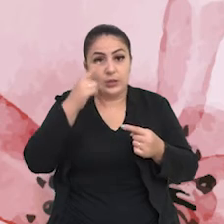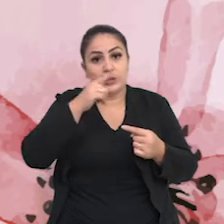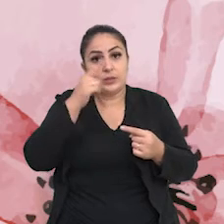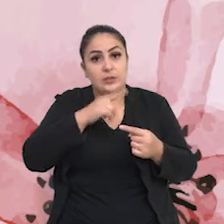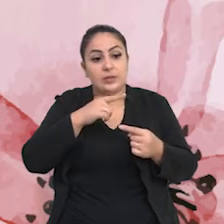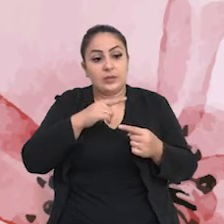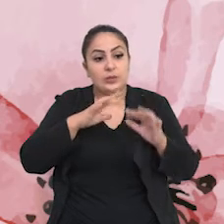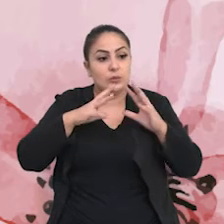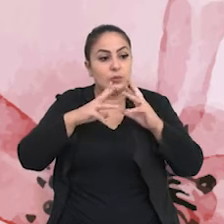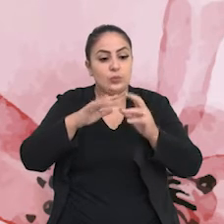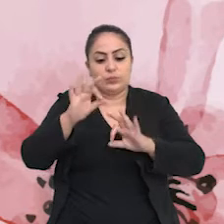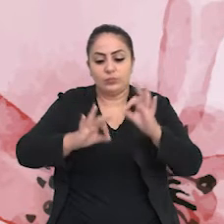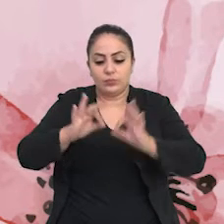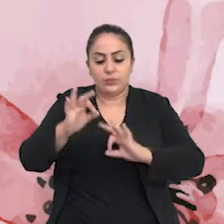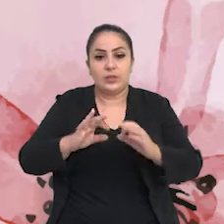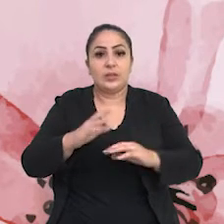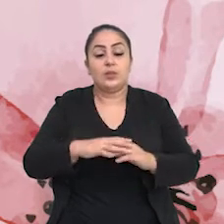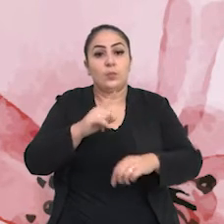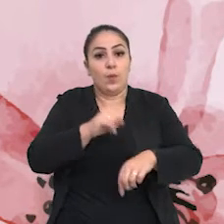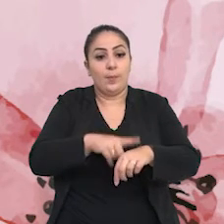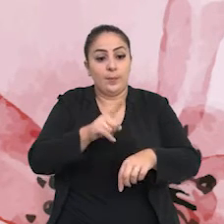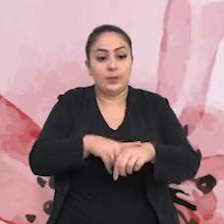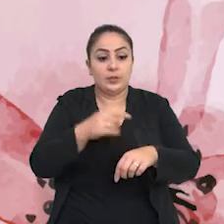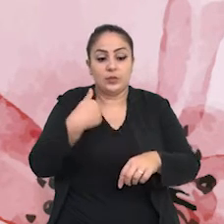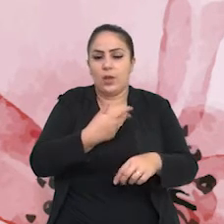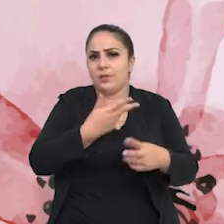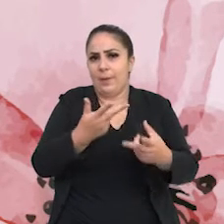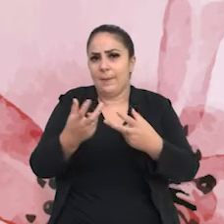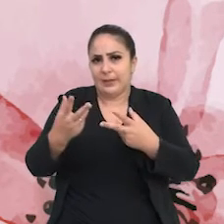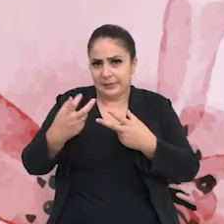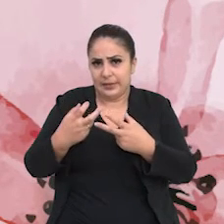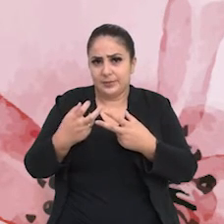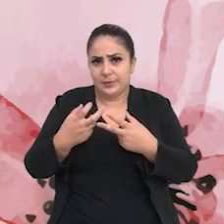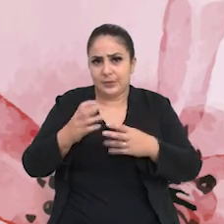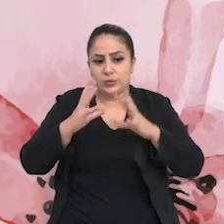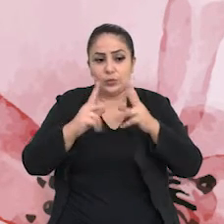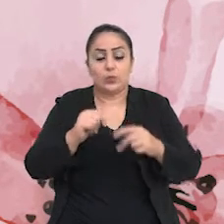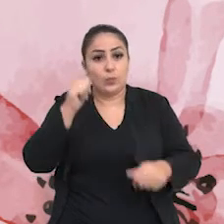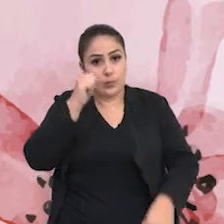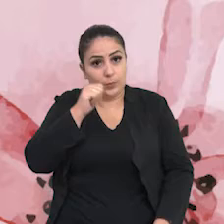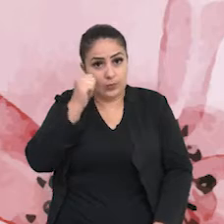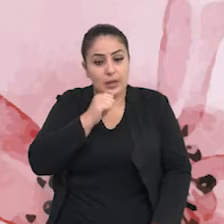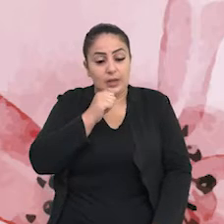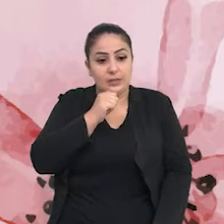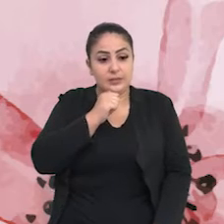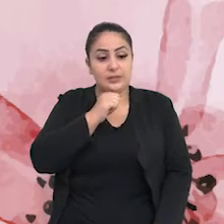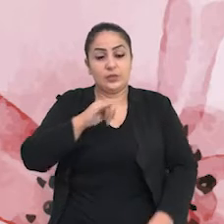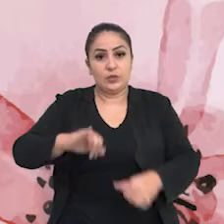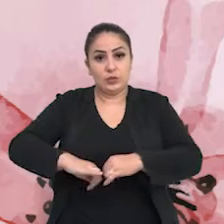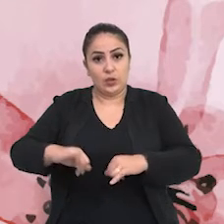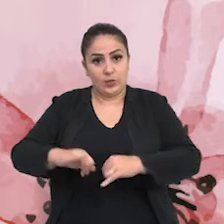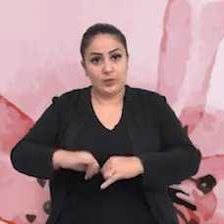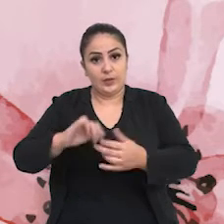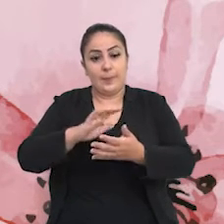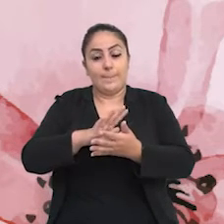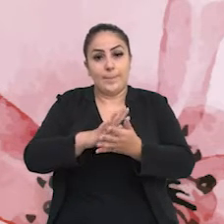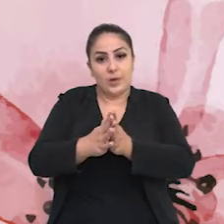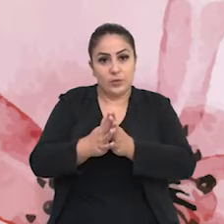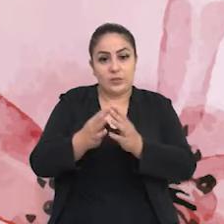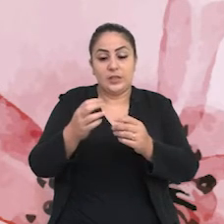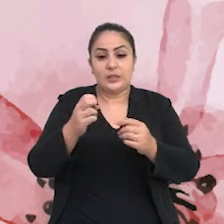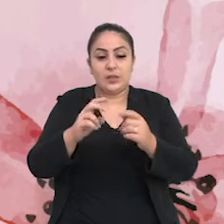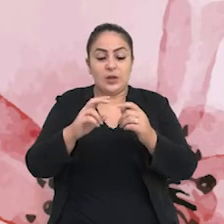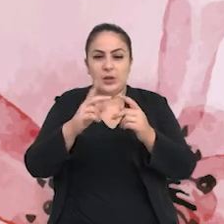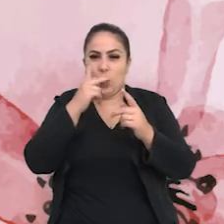e estruturante. A partir do momento em que se percebe que uma mulher sofre